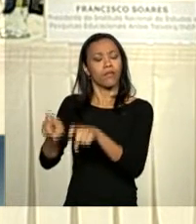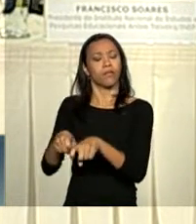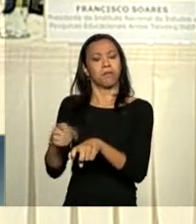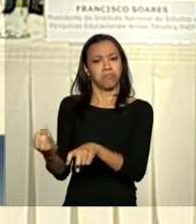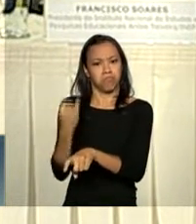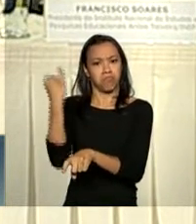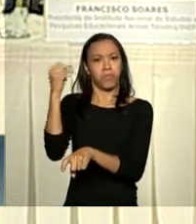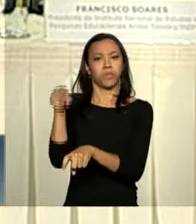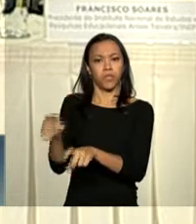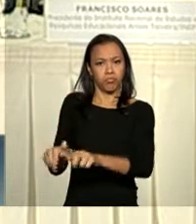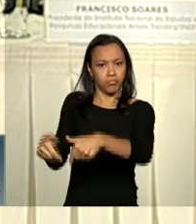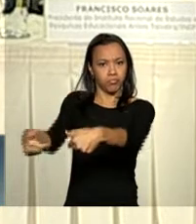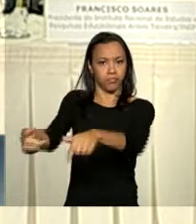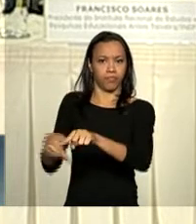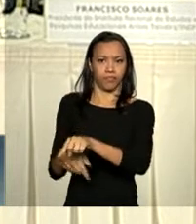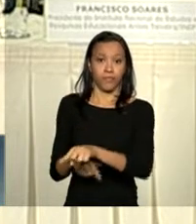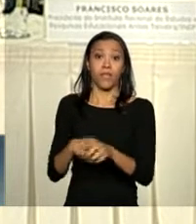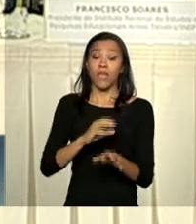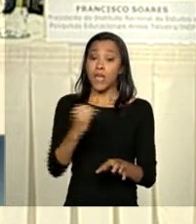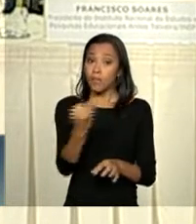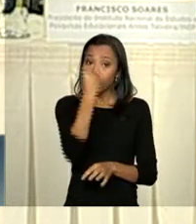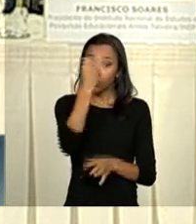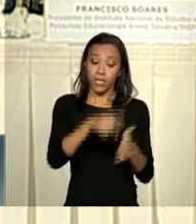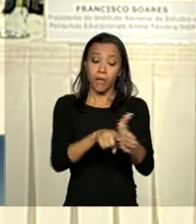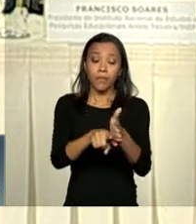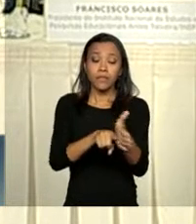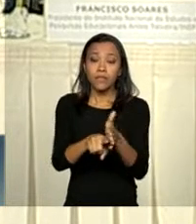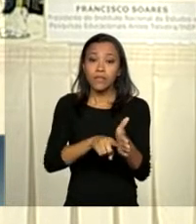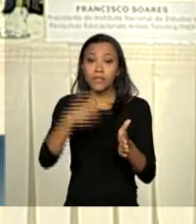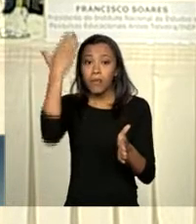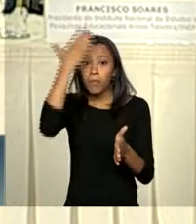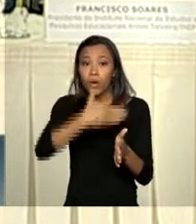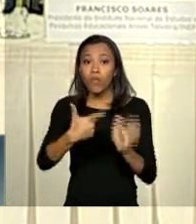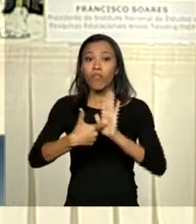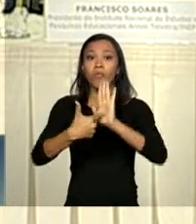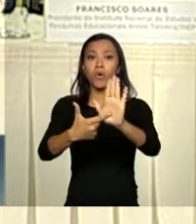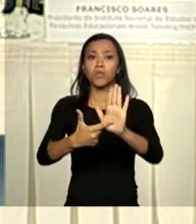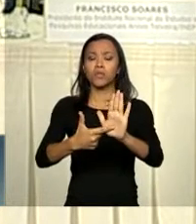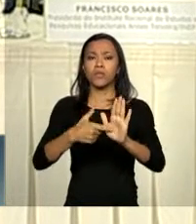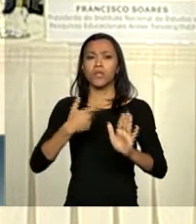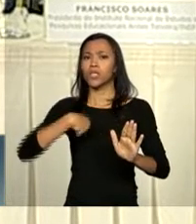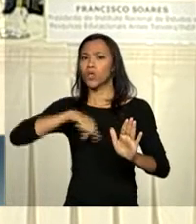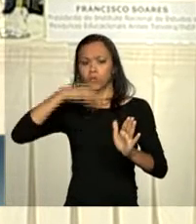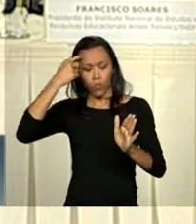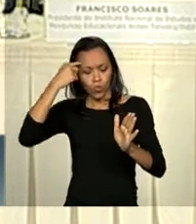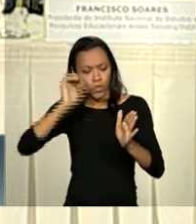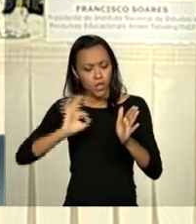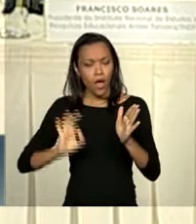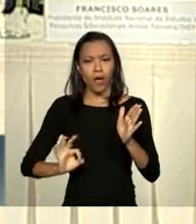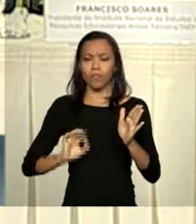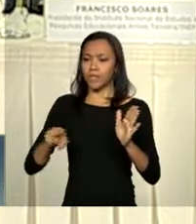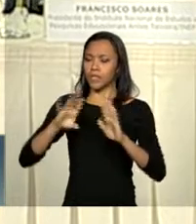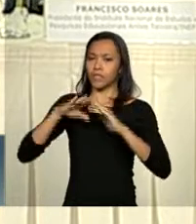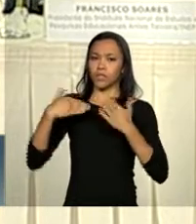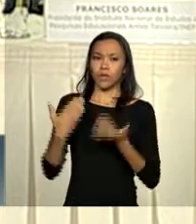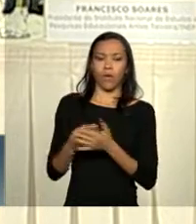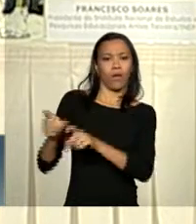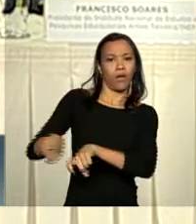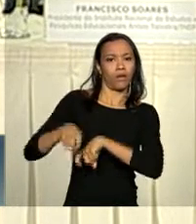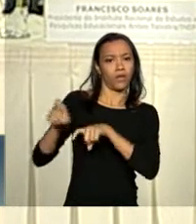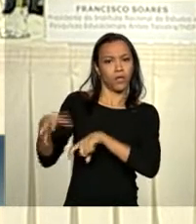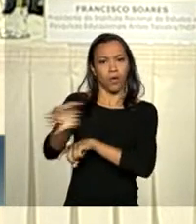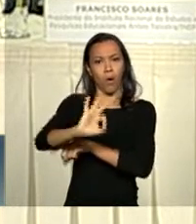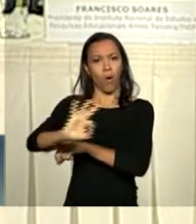muito interessante quando uma pesquisa revela algo que não é esperado. Geralmente as pesquisas tendem a mostrar,